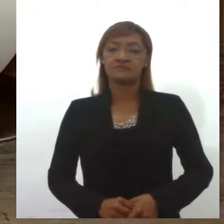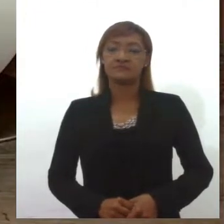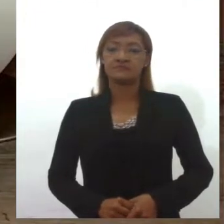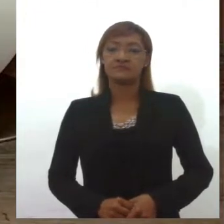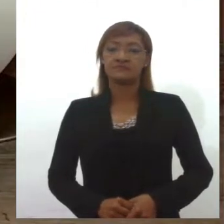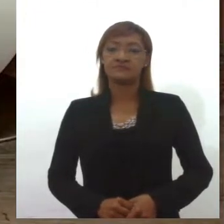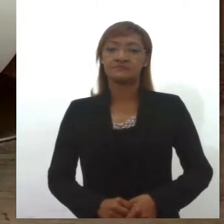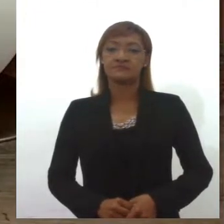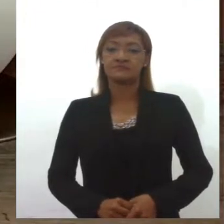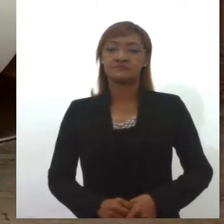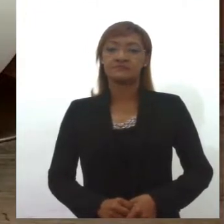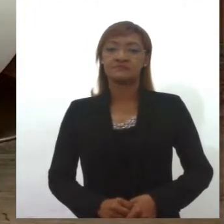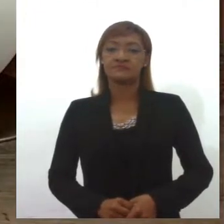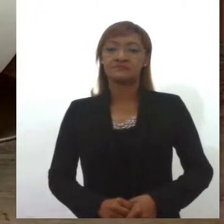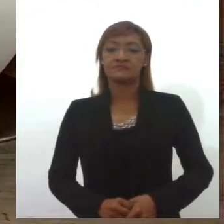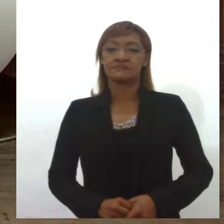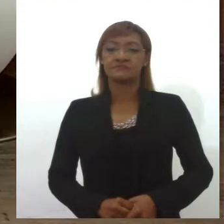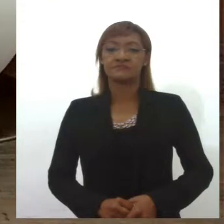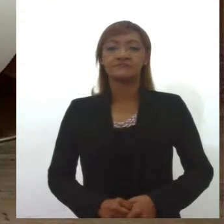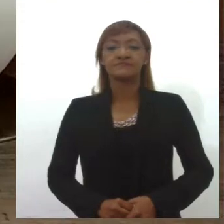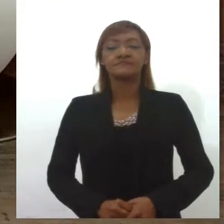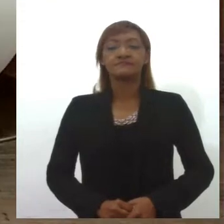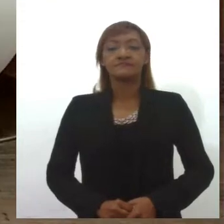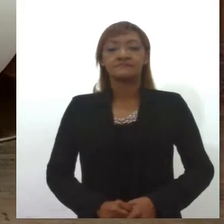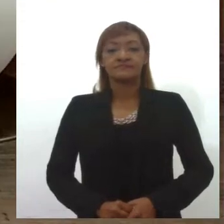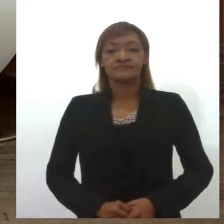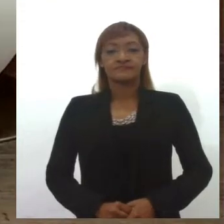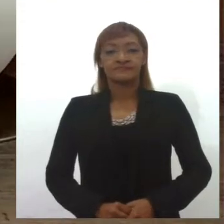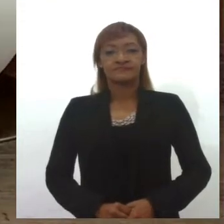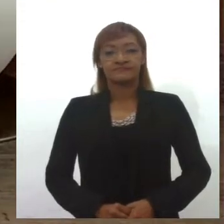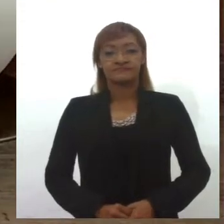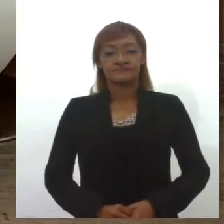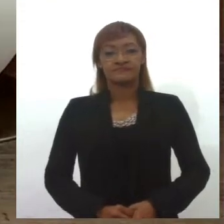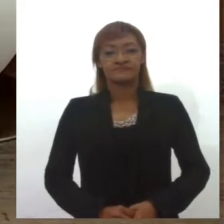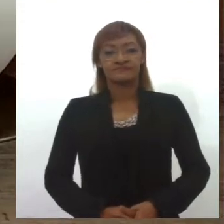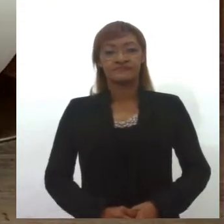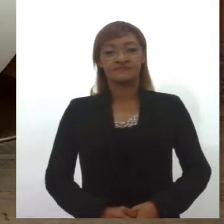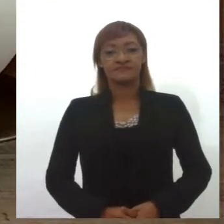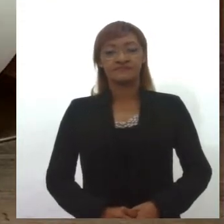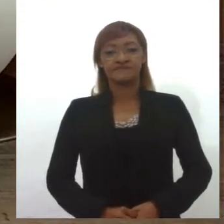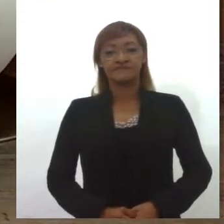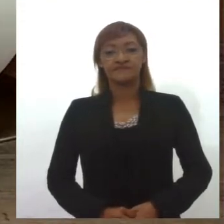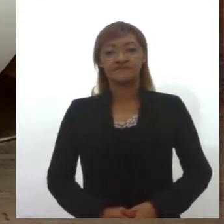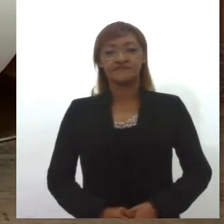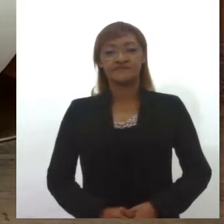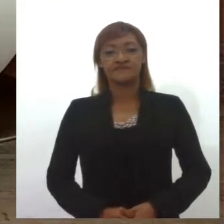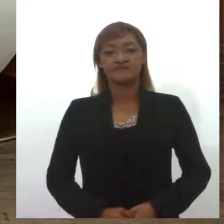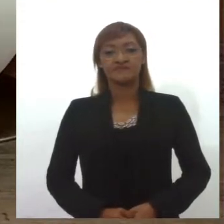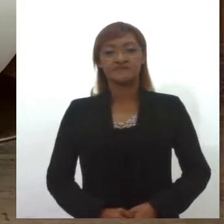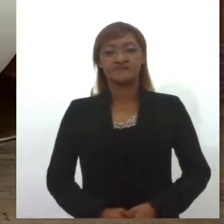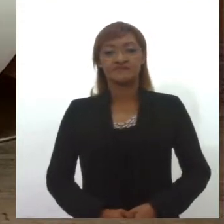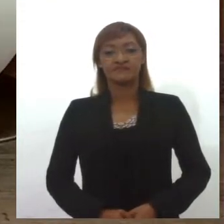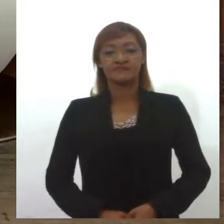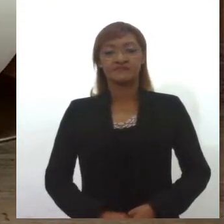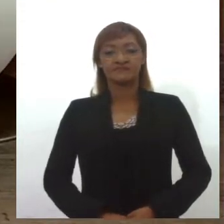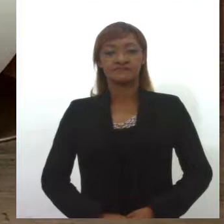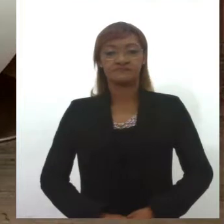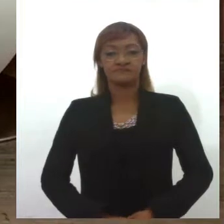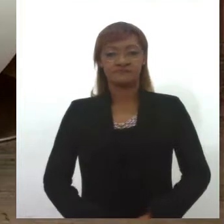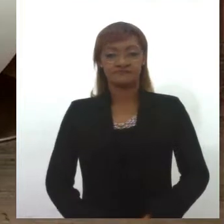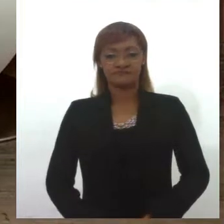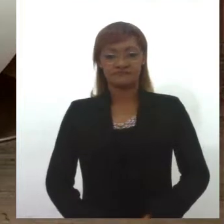falando sobre os impactos da inflação, aumento das taxas de juros na vida de todos nós consumidores,